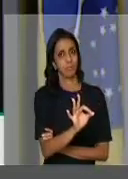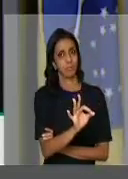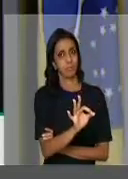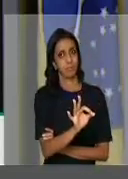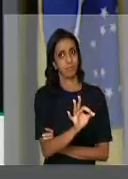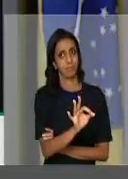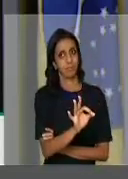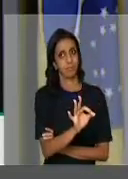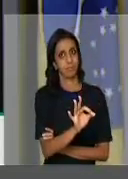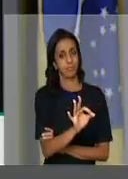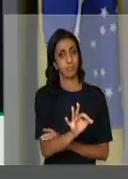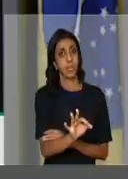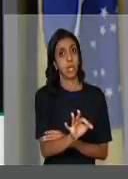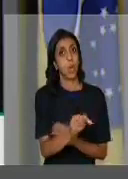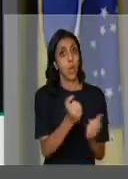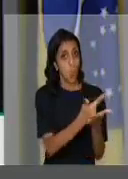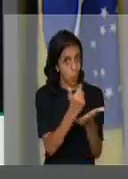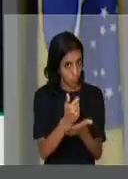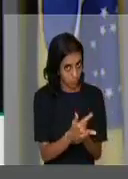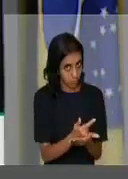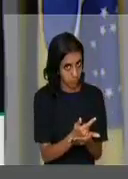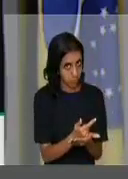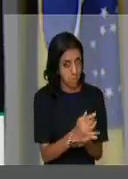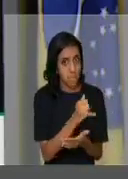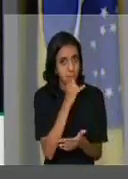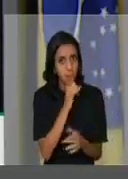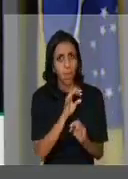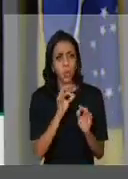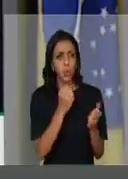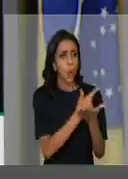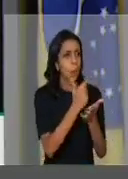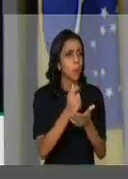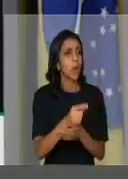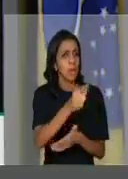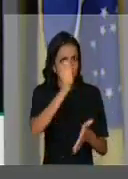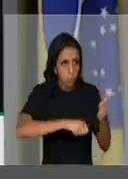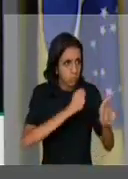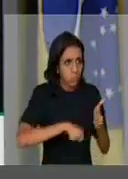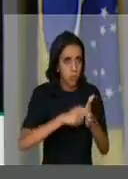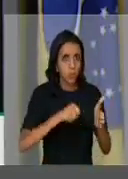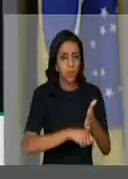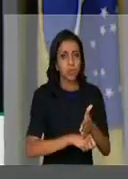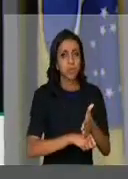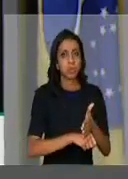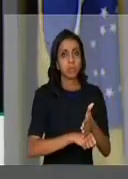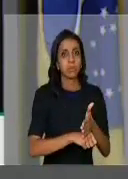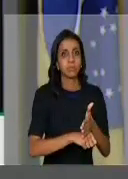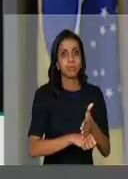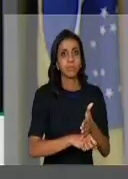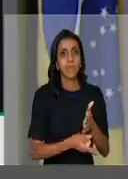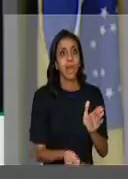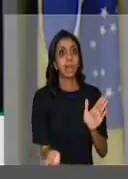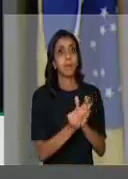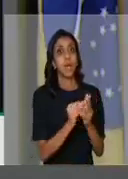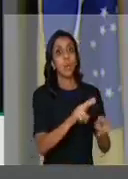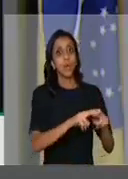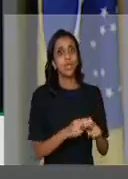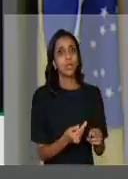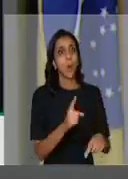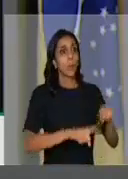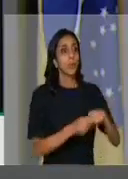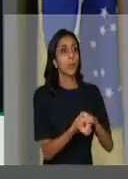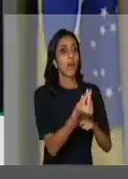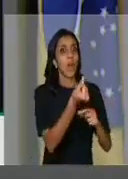54,4% o consumo. Tudo que você tributa o consumo vai para o preço